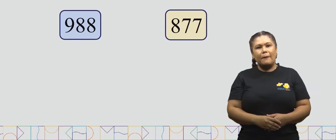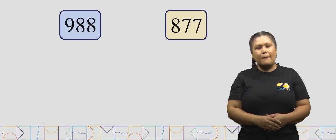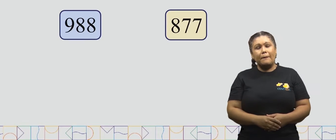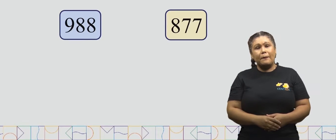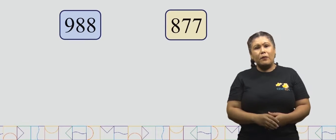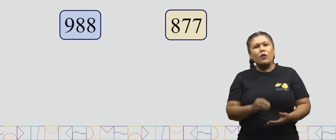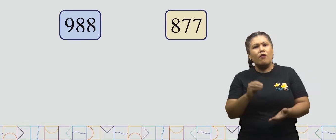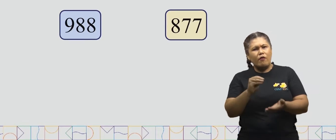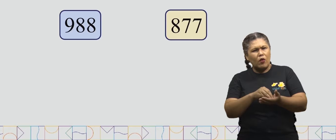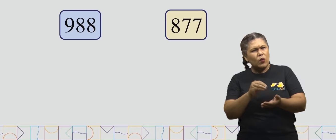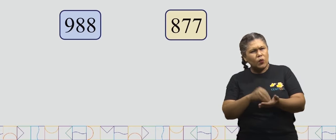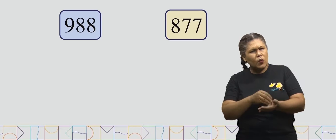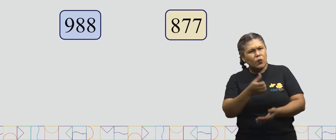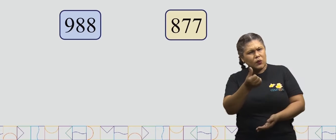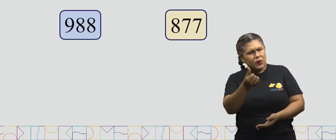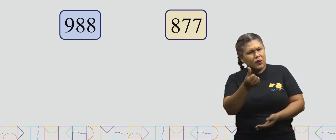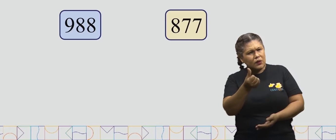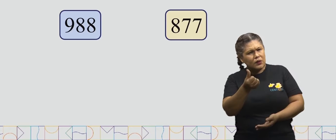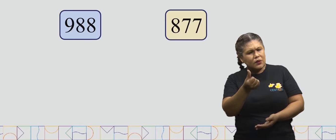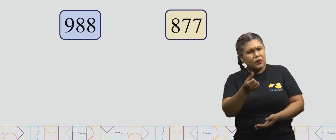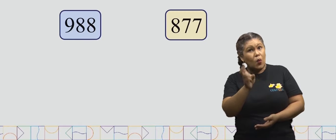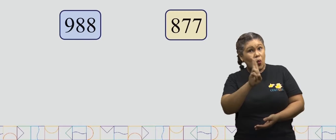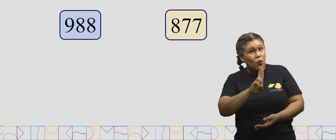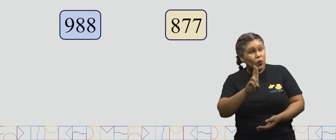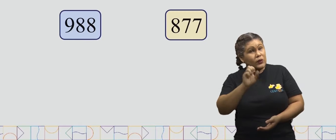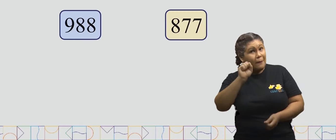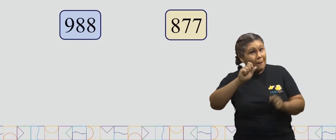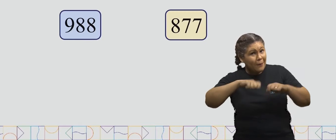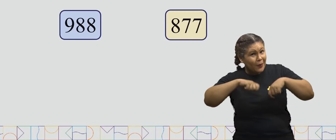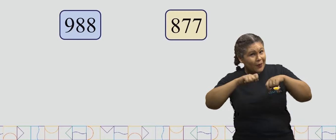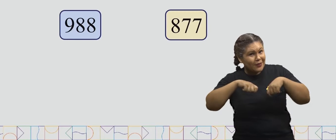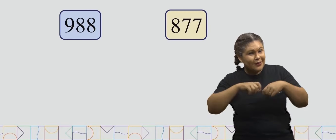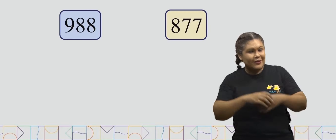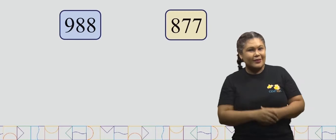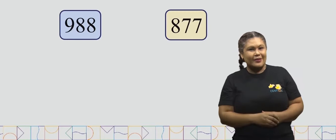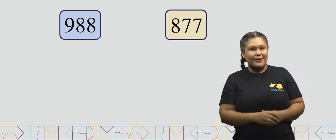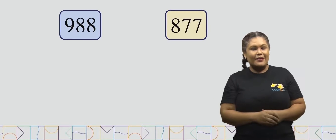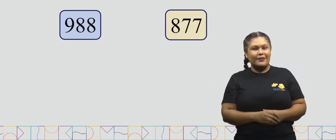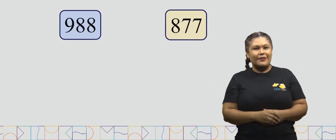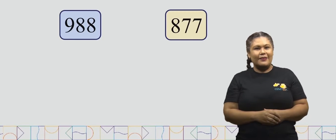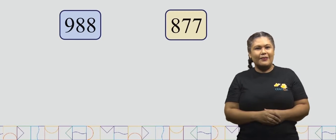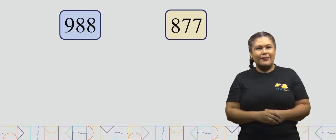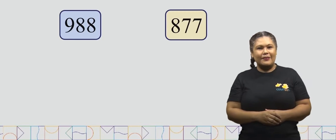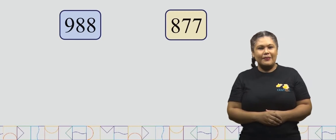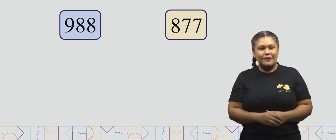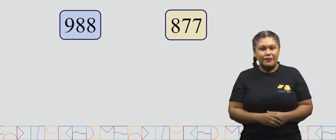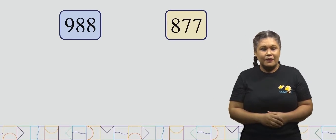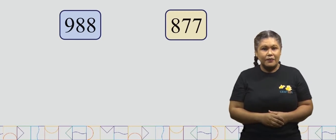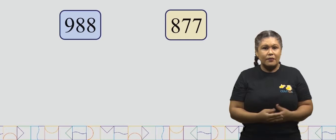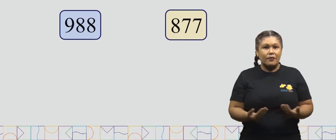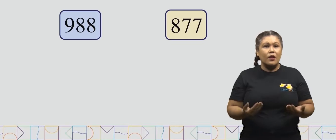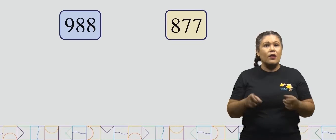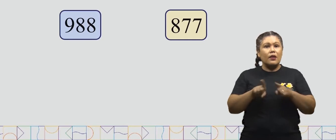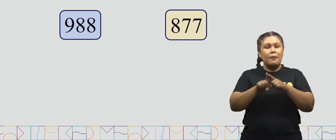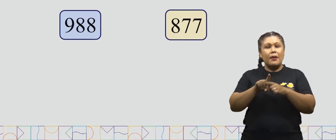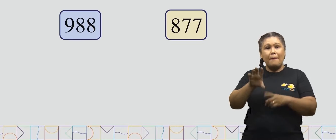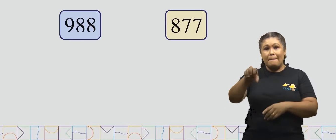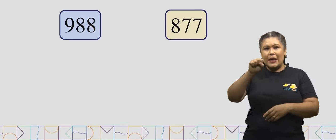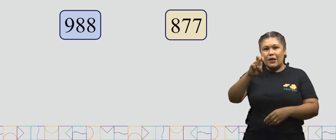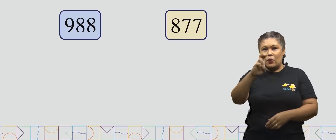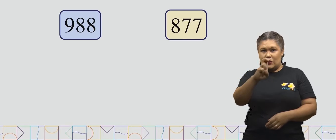766. Temos ainda um número 6. Vamos usá-lo então. Vamos utilizar o